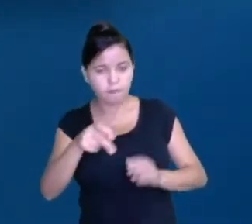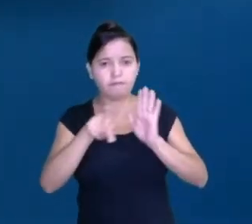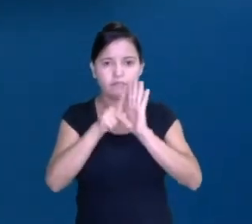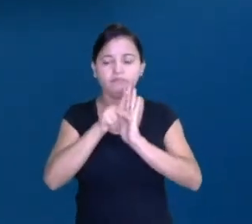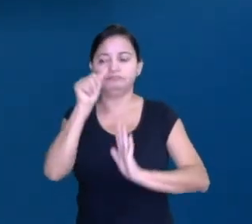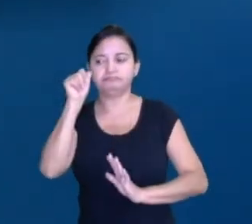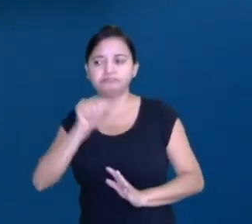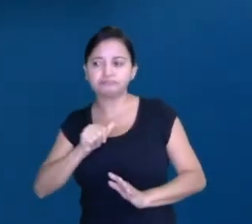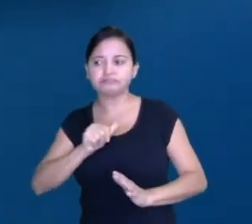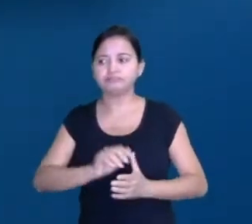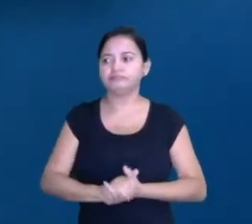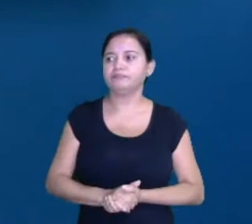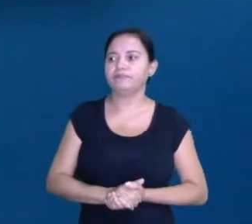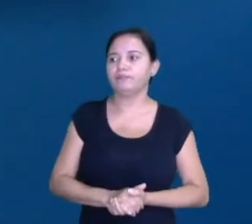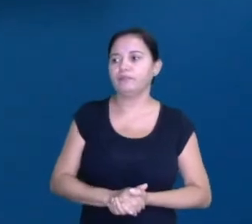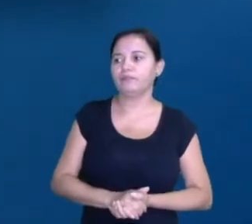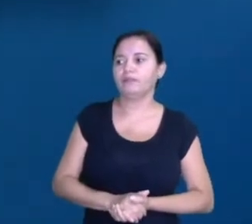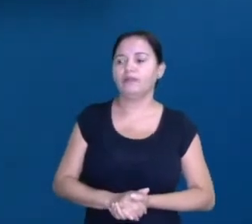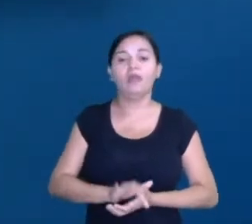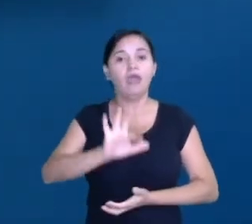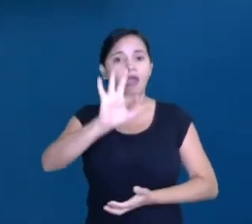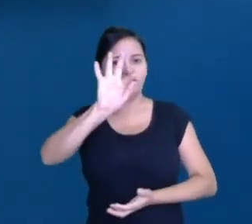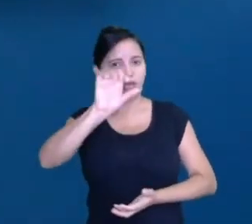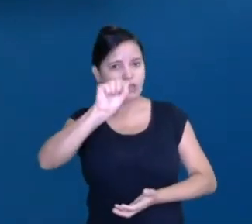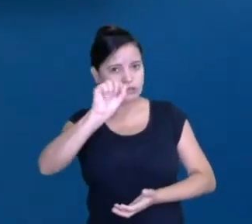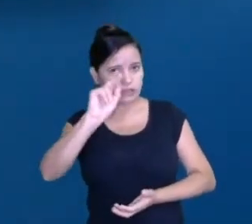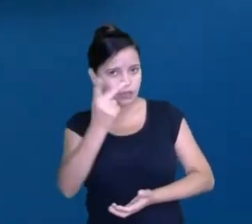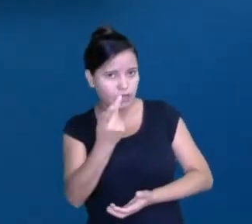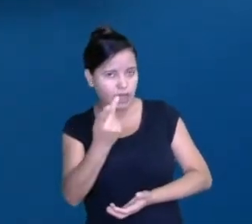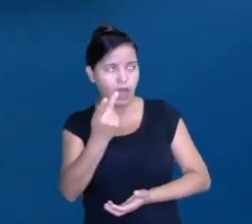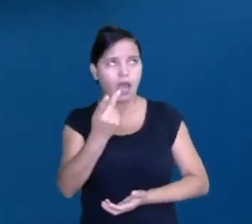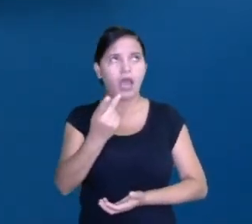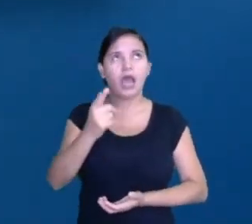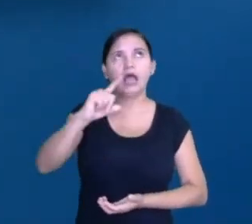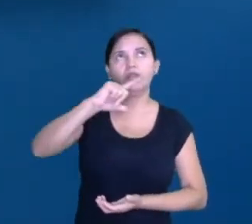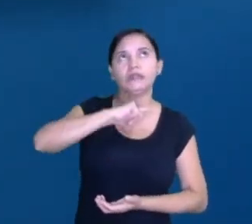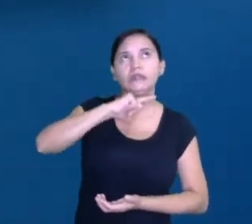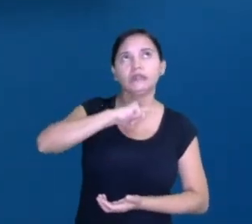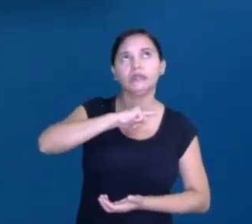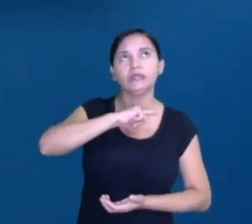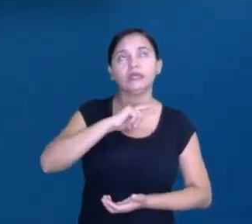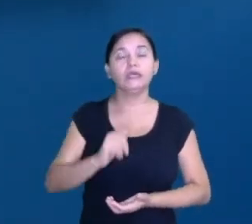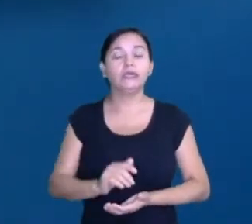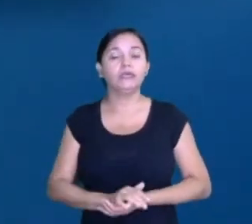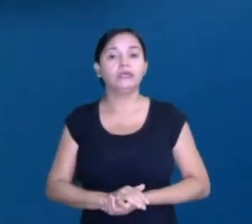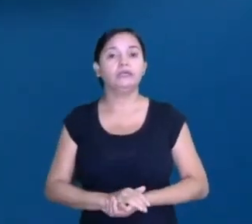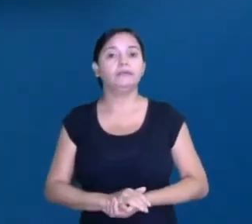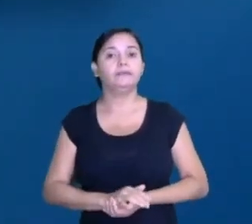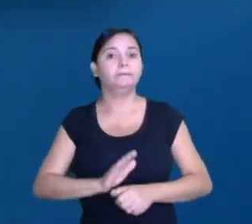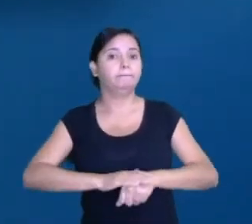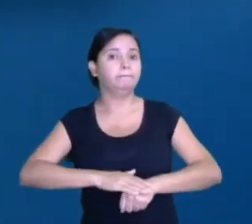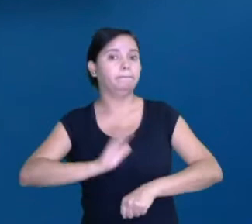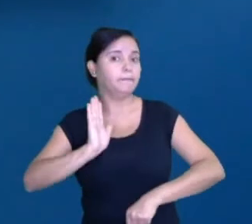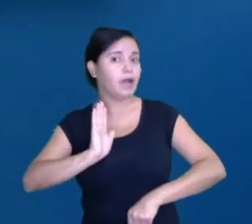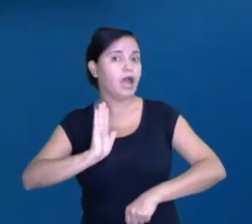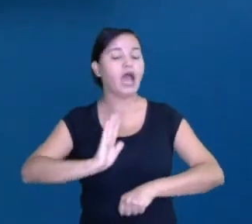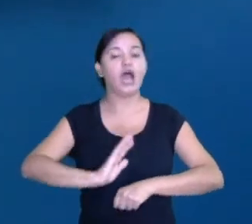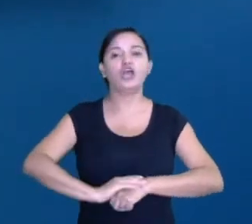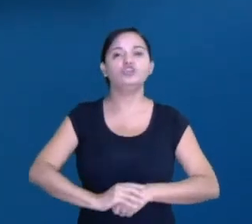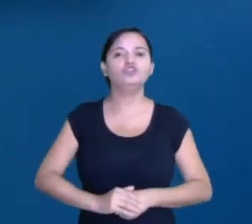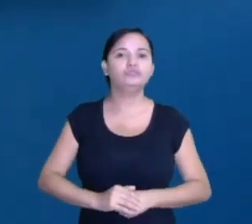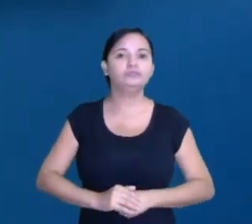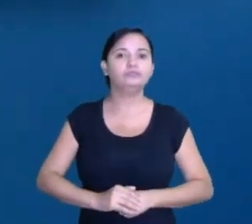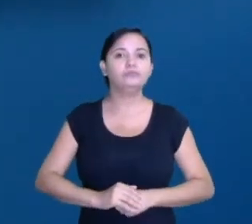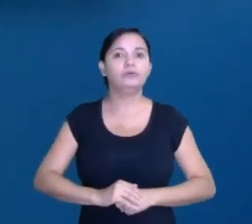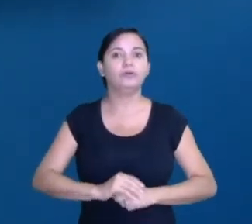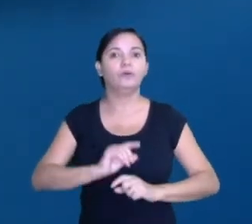é o hormônio, que a gente chama o hormônio luteinizante, tá? Ele vai formar uma estrutura, até em algum momento,